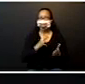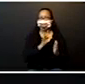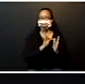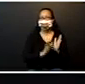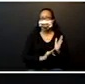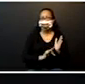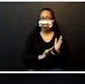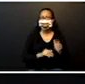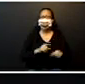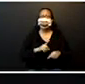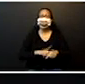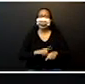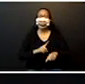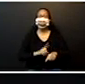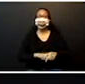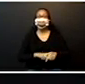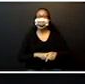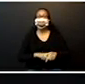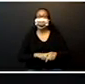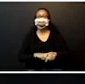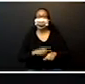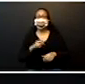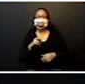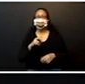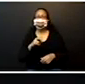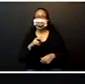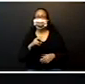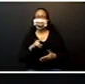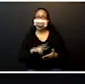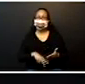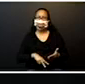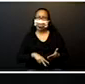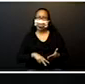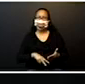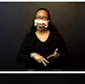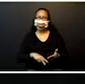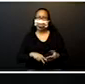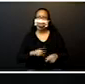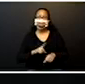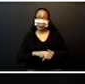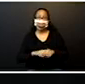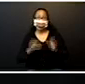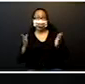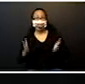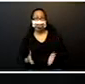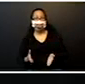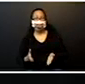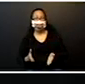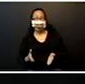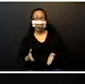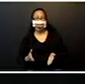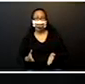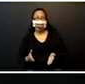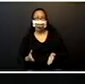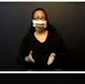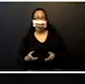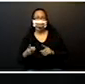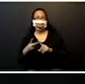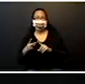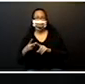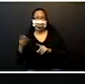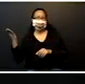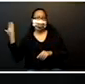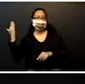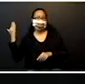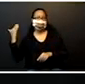fazendo isso? Que tempo ele está fazendo isso? Ele está fazendo isso agora. No passado ou